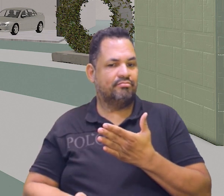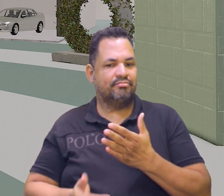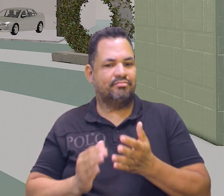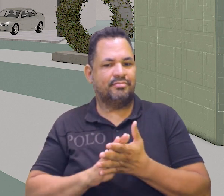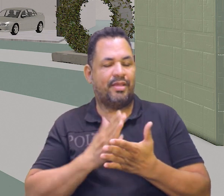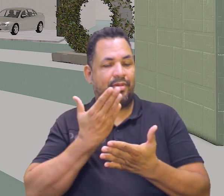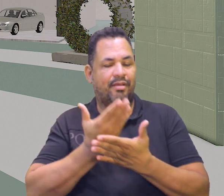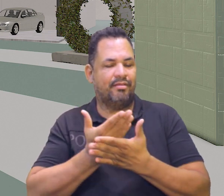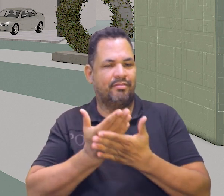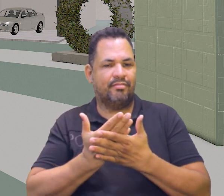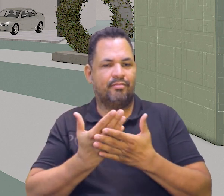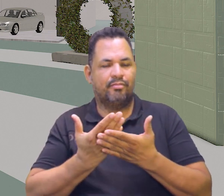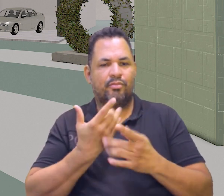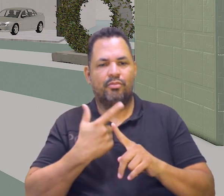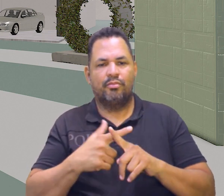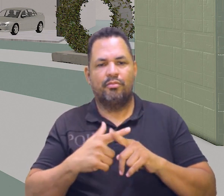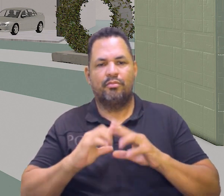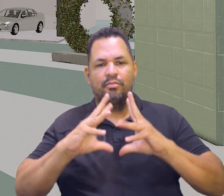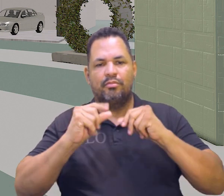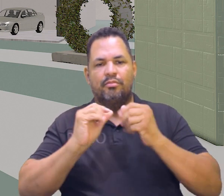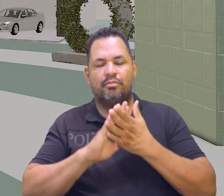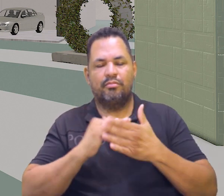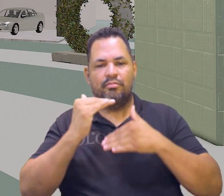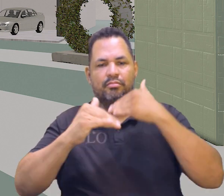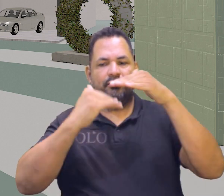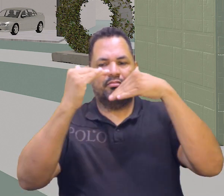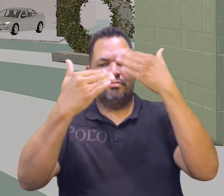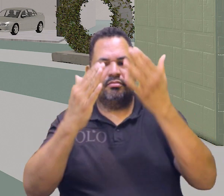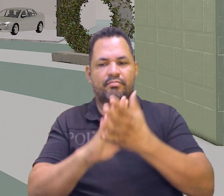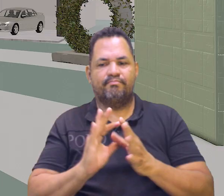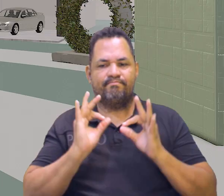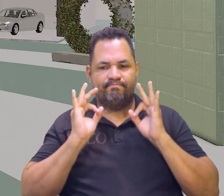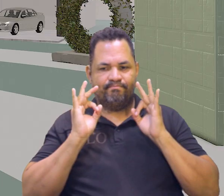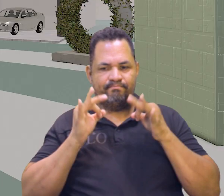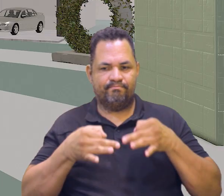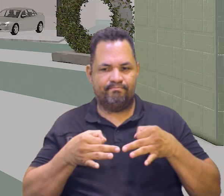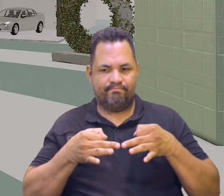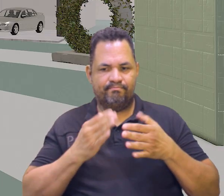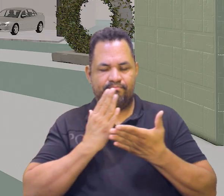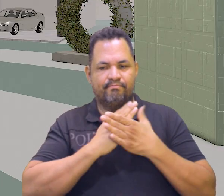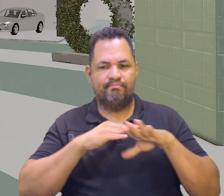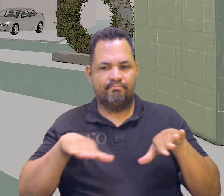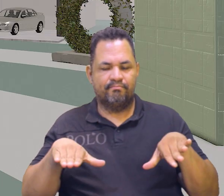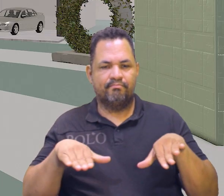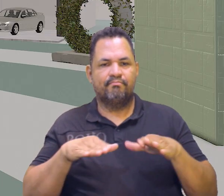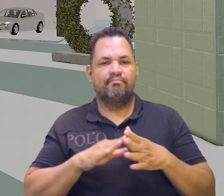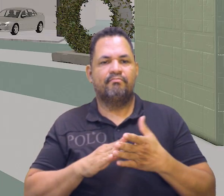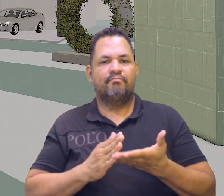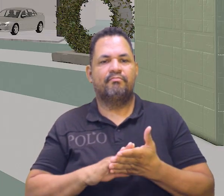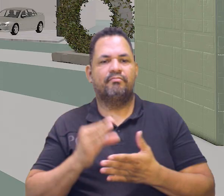porque tudo é importante, aí você vai construindo conhecimento. Certinho? Certinho. Ficamos por aqui, até a